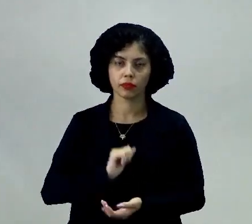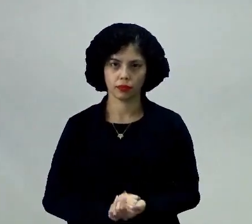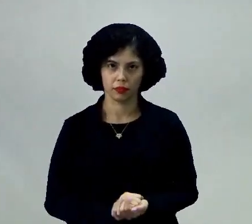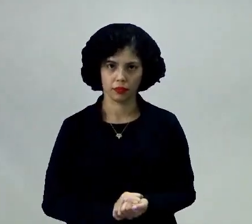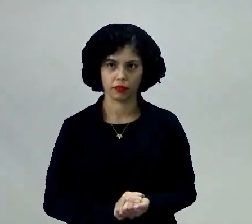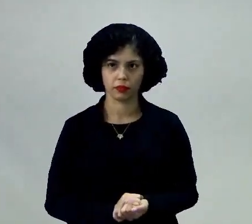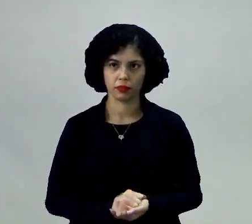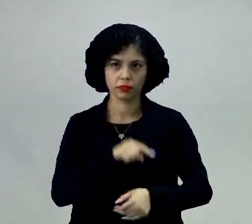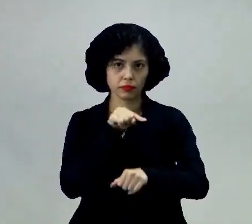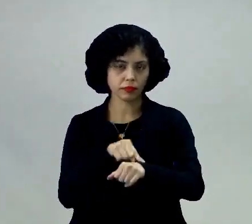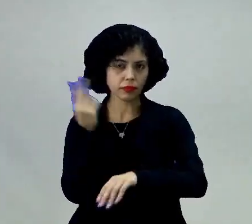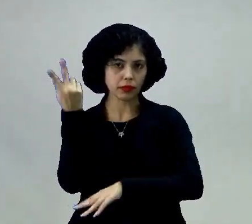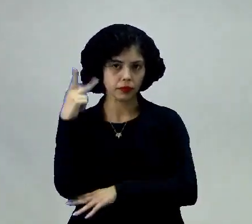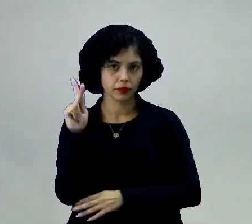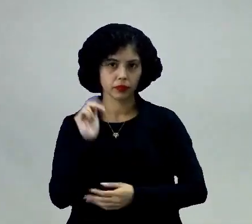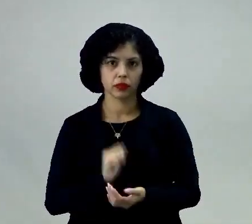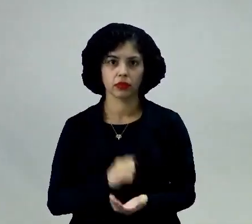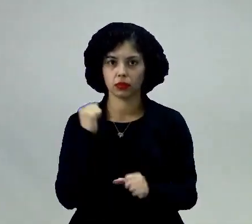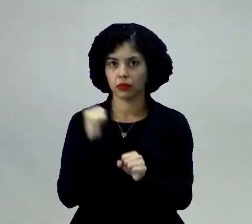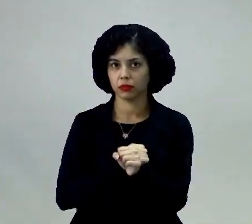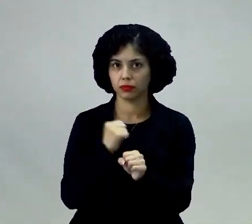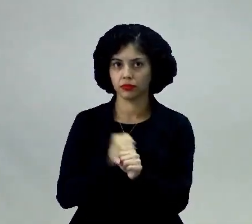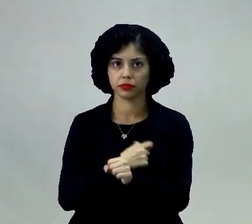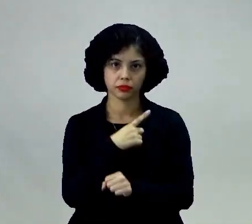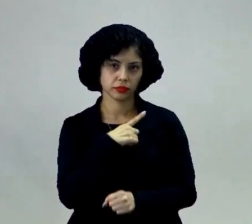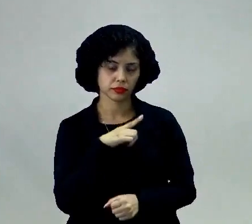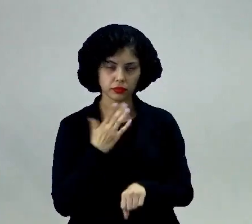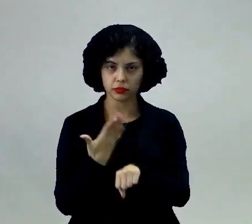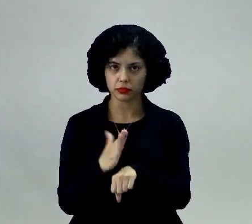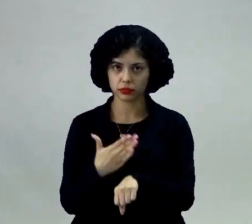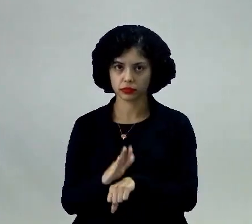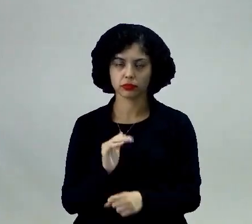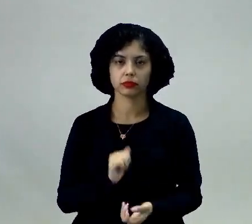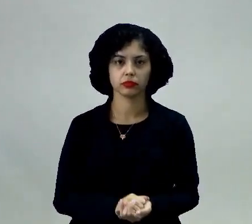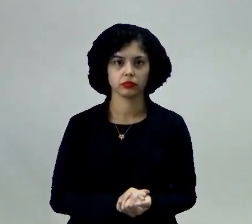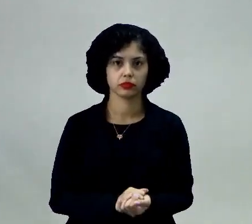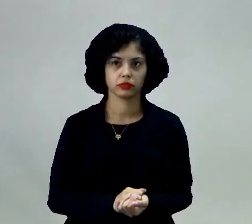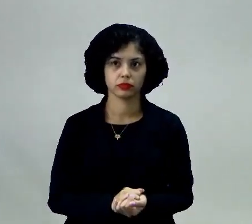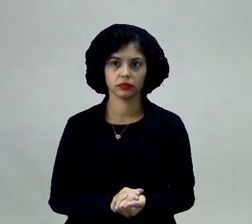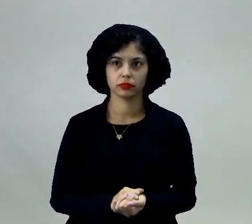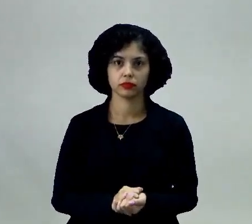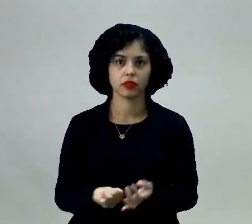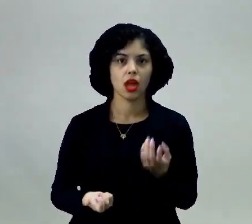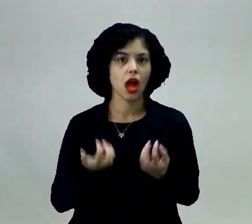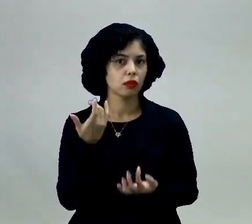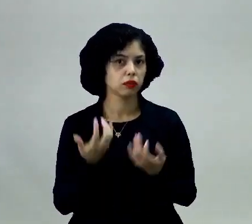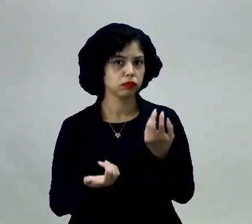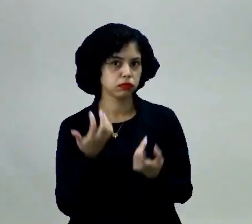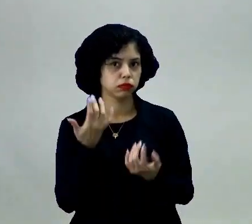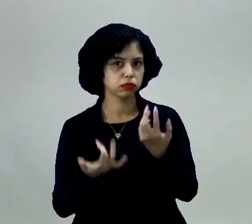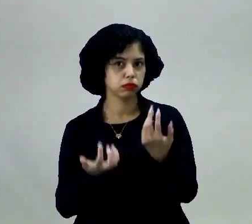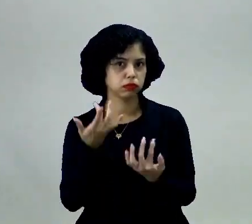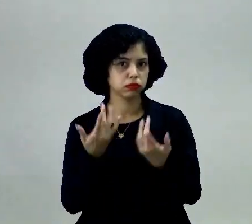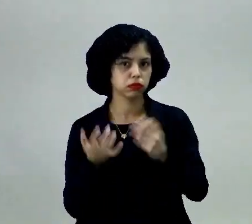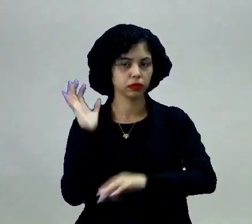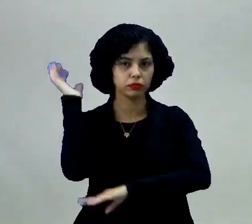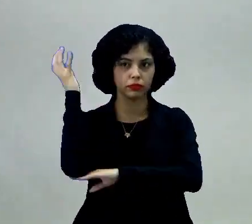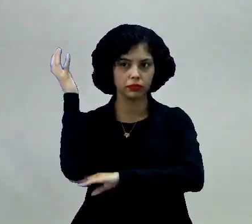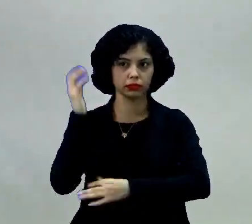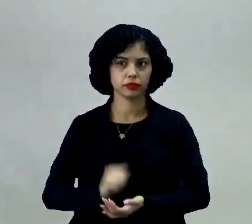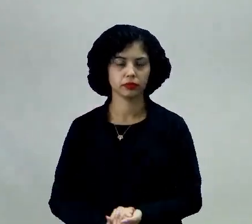que em determinados períodos do ano existe uma prática que se chama as queimadas. As pessoas elas